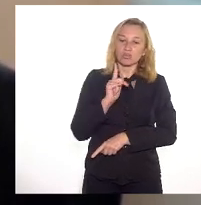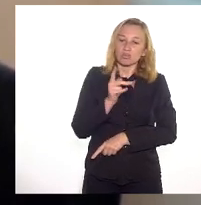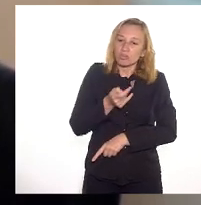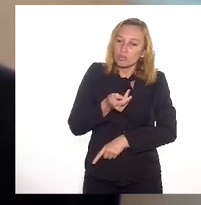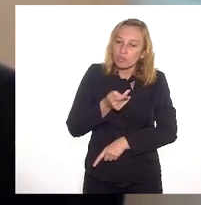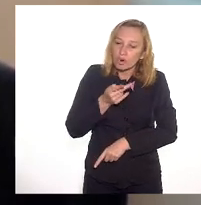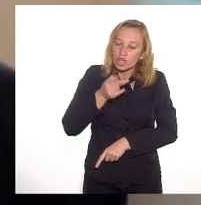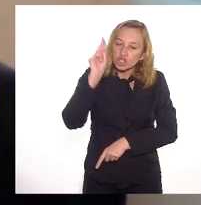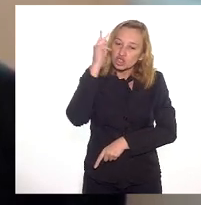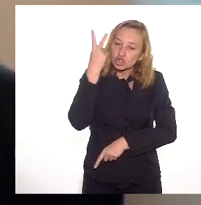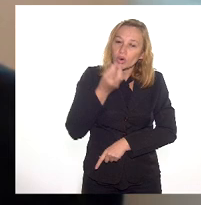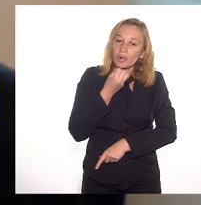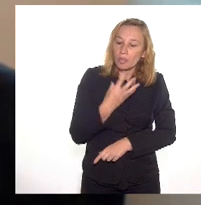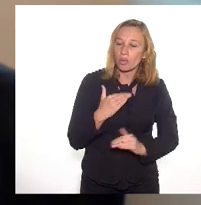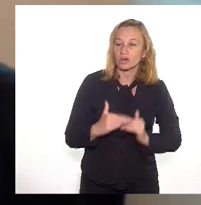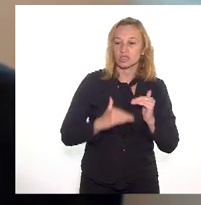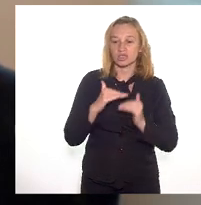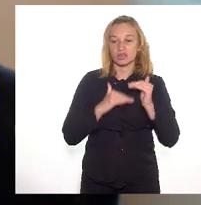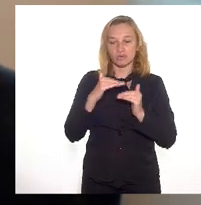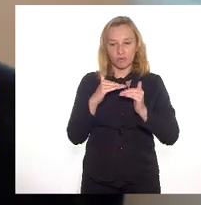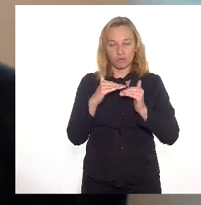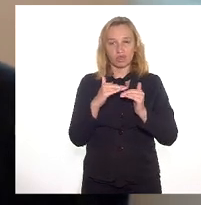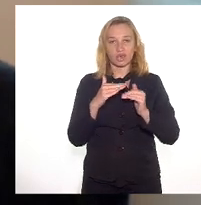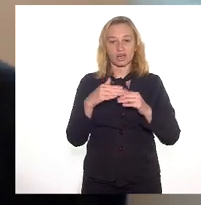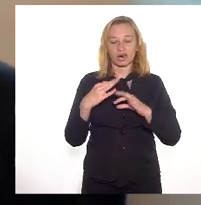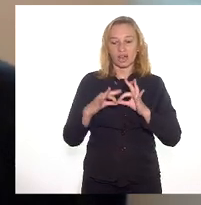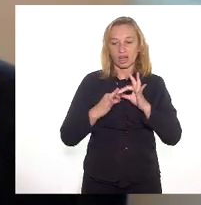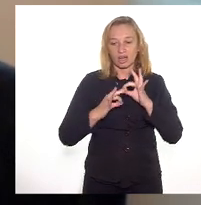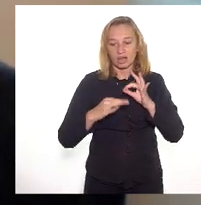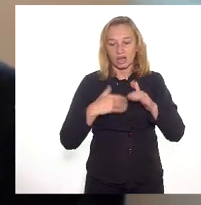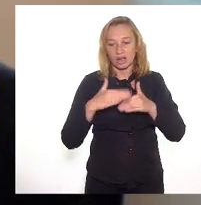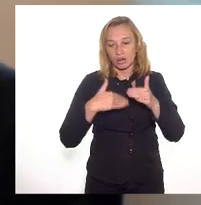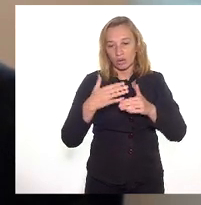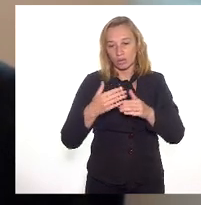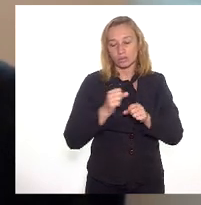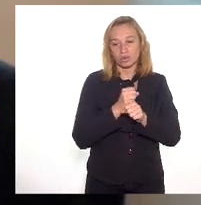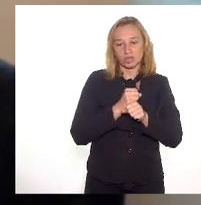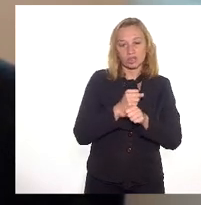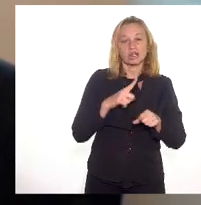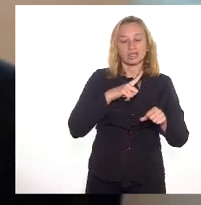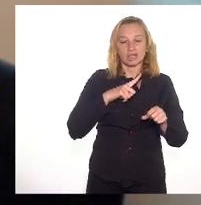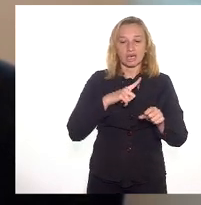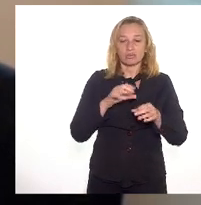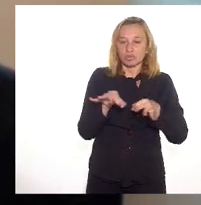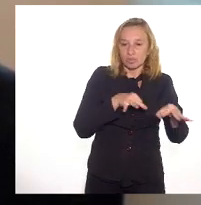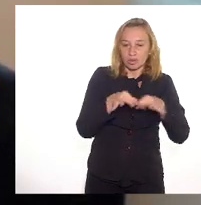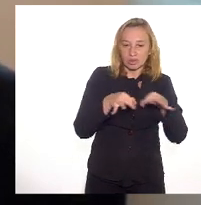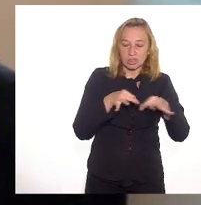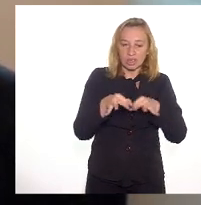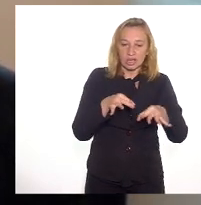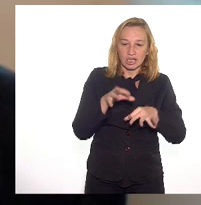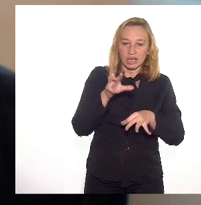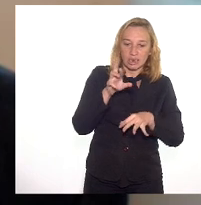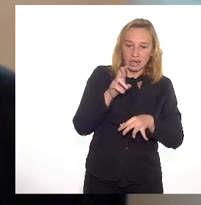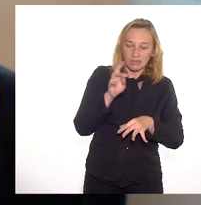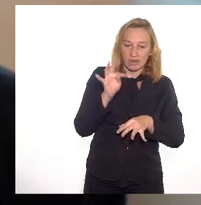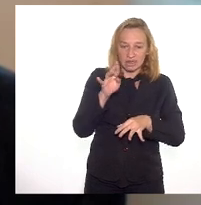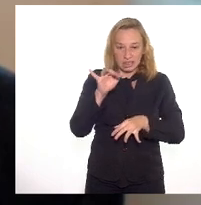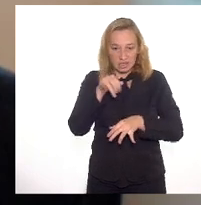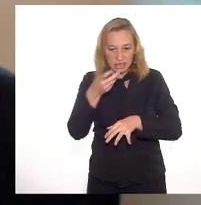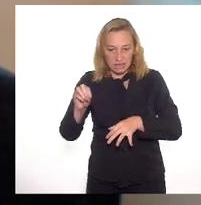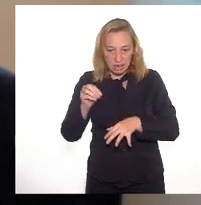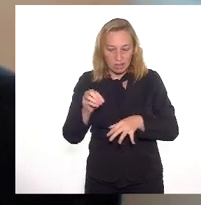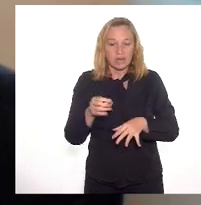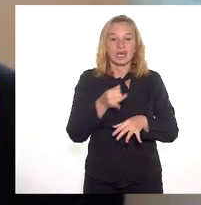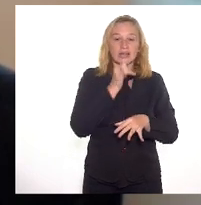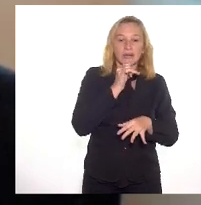positiva a ser desenvolvida ao longo dos anos. Né? Temos um plano de revitalização, por exemplo,